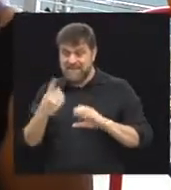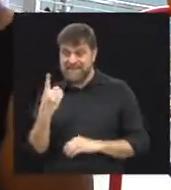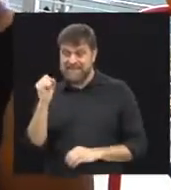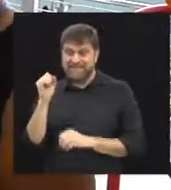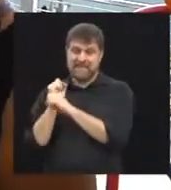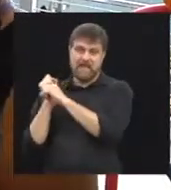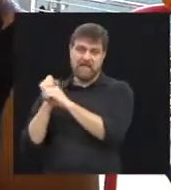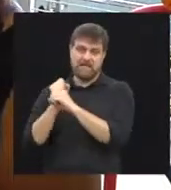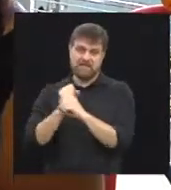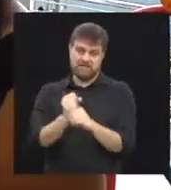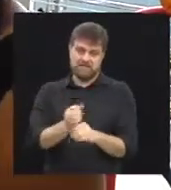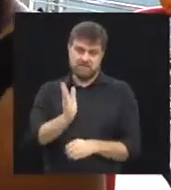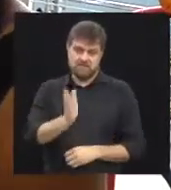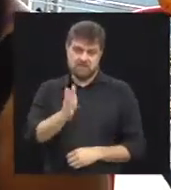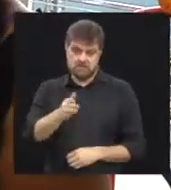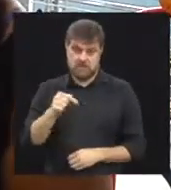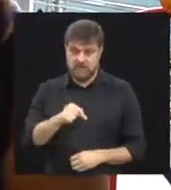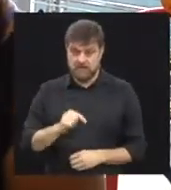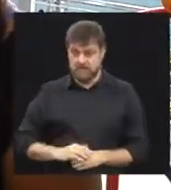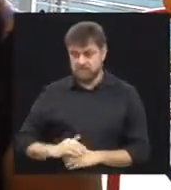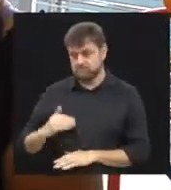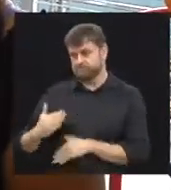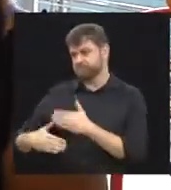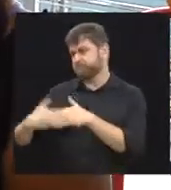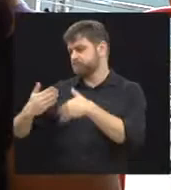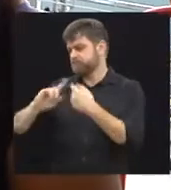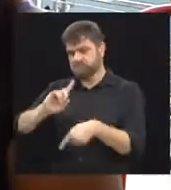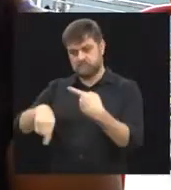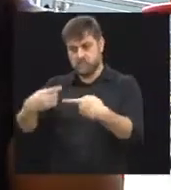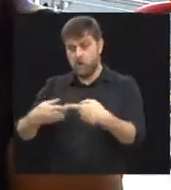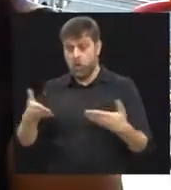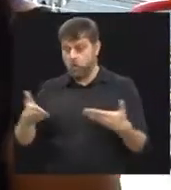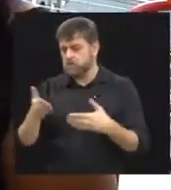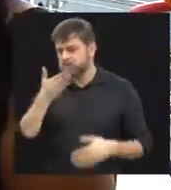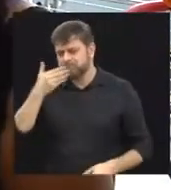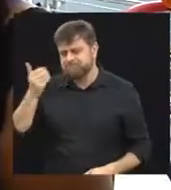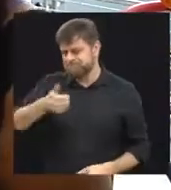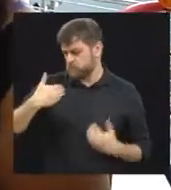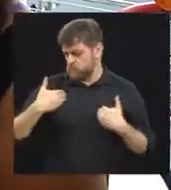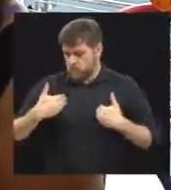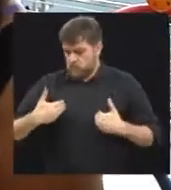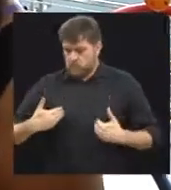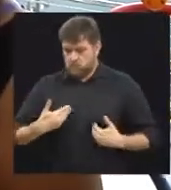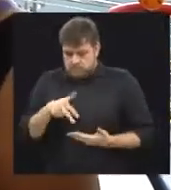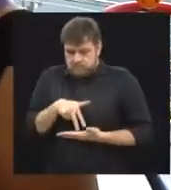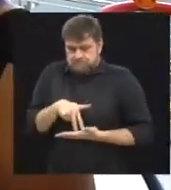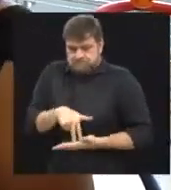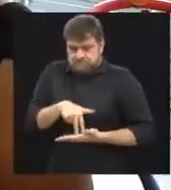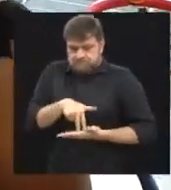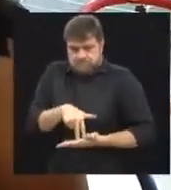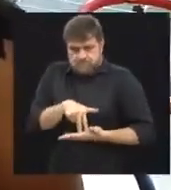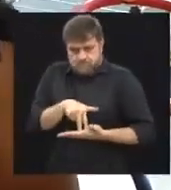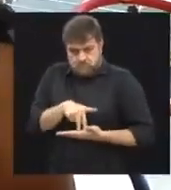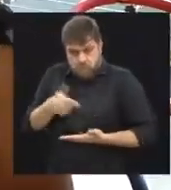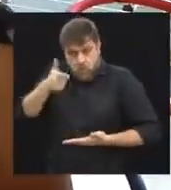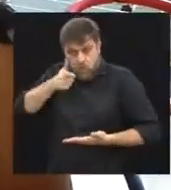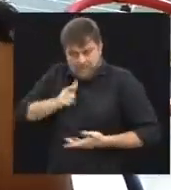casa. A evolução dele foi ótima, hoje ele tem controle, hoje ele consegue ficar em